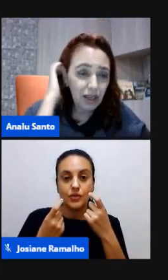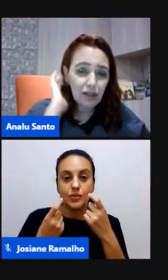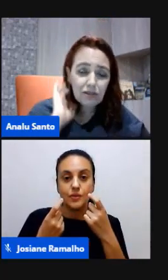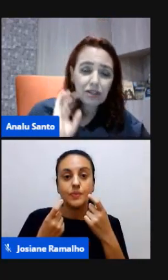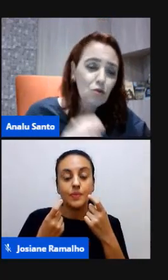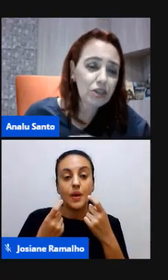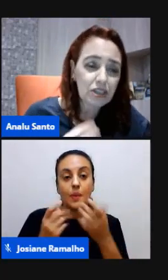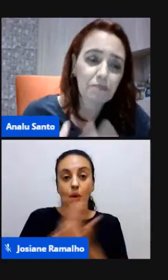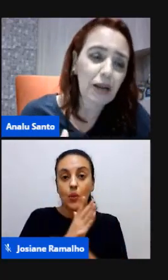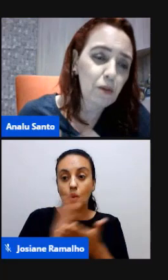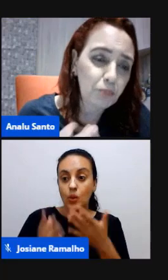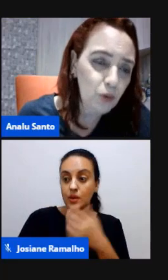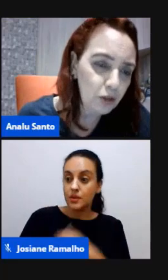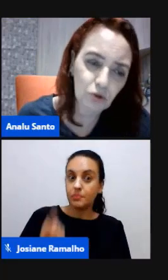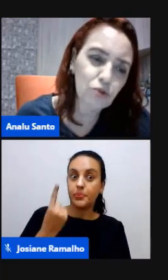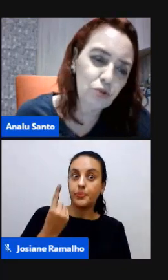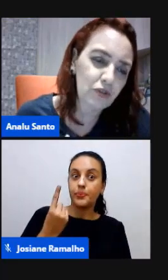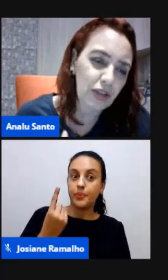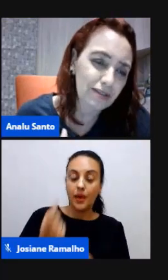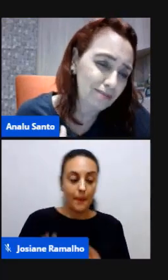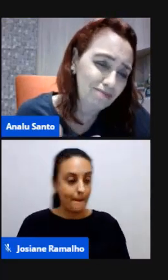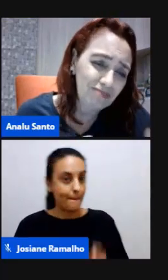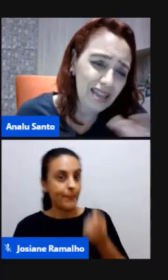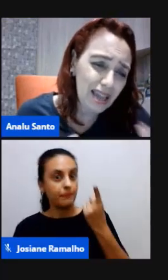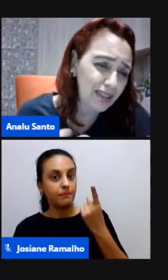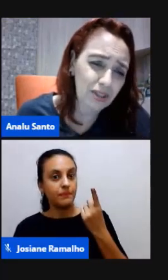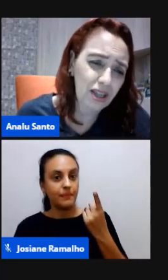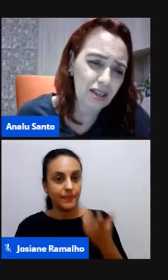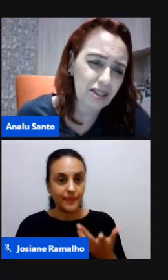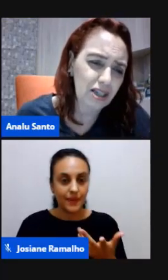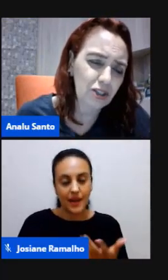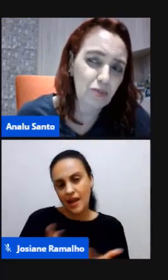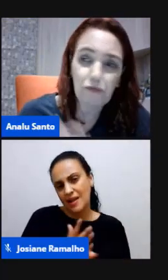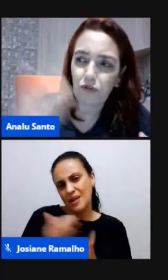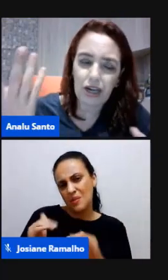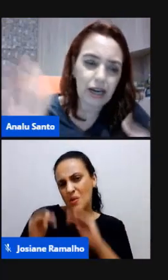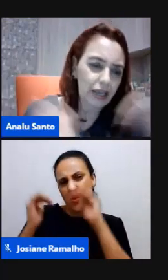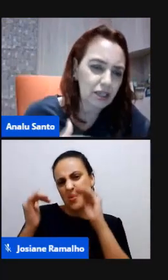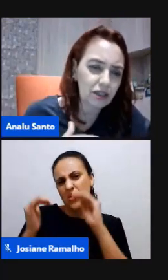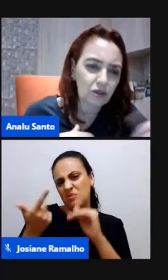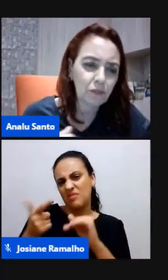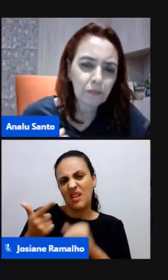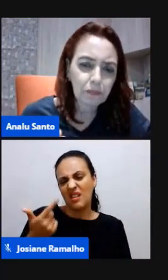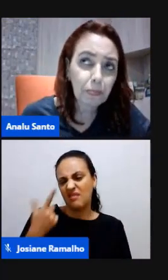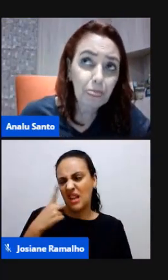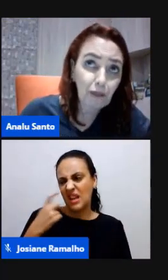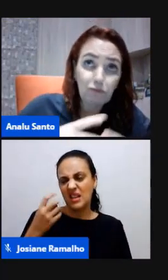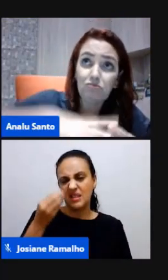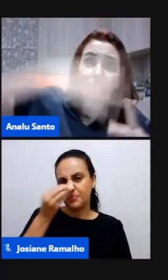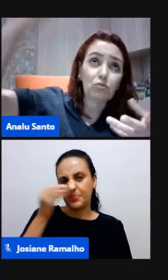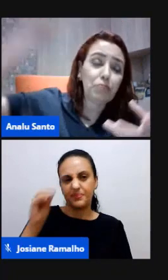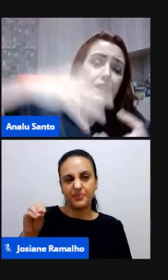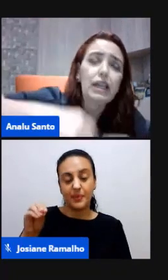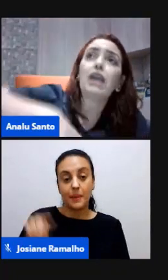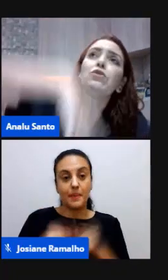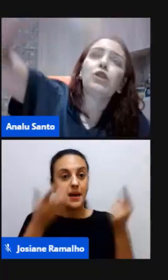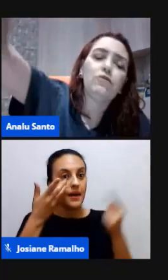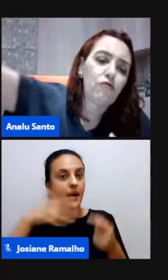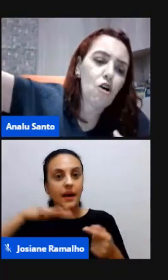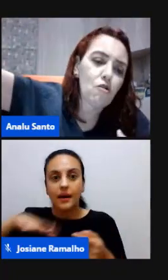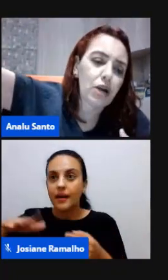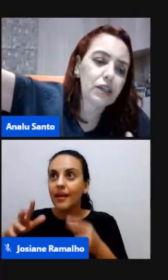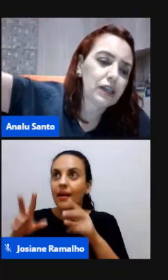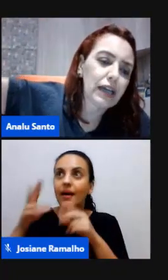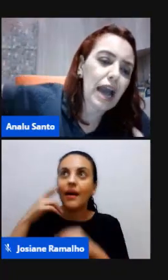raras, são coisas que para o adulto, às vezes, nem é tão interessante, uma folha caindo, um brinquedo